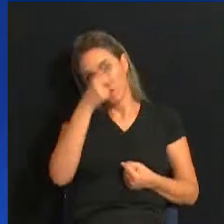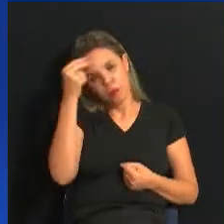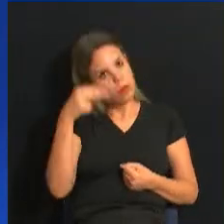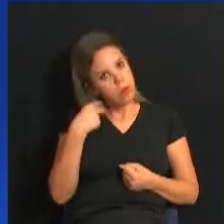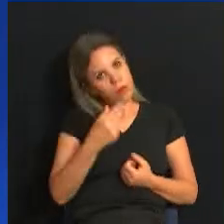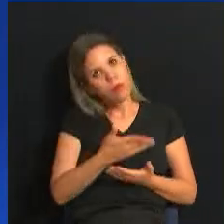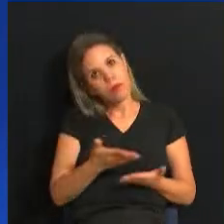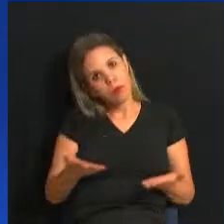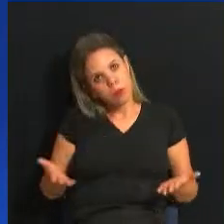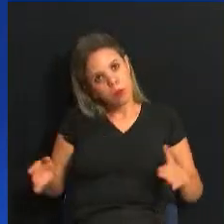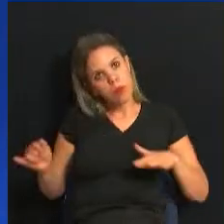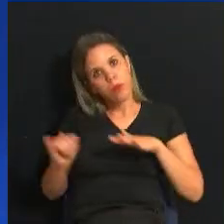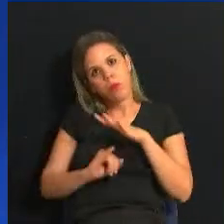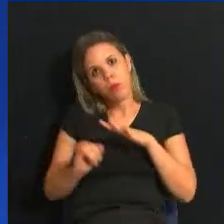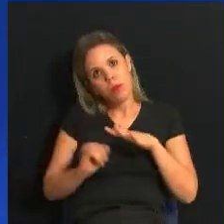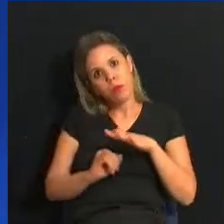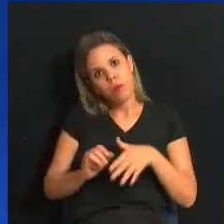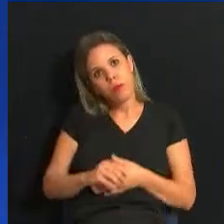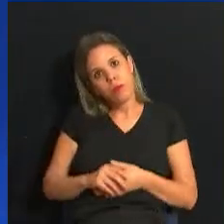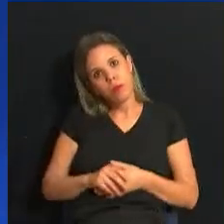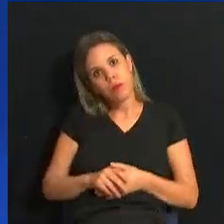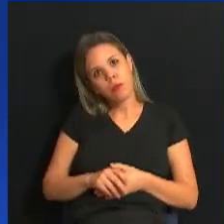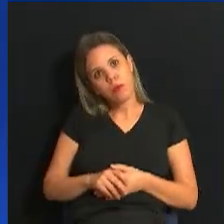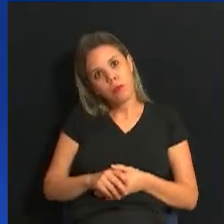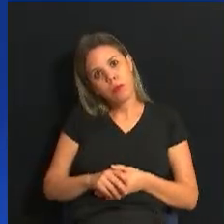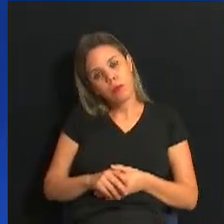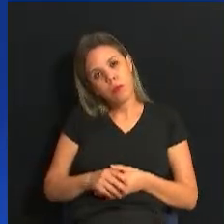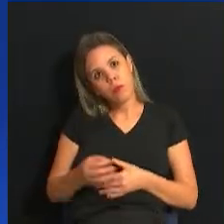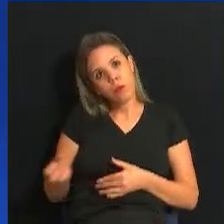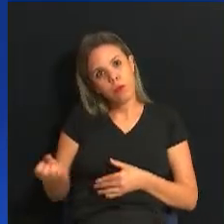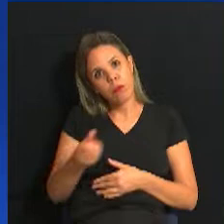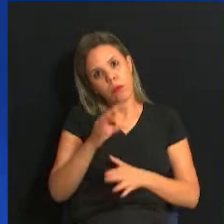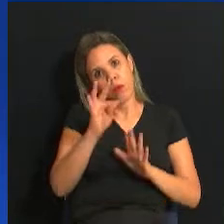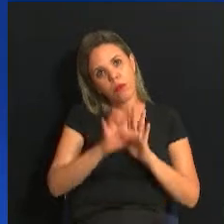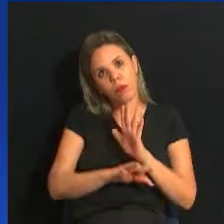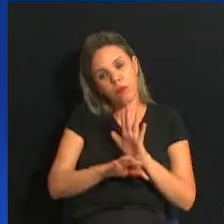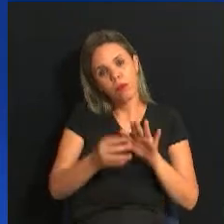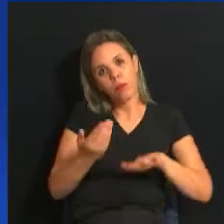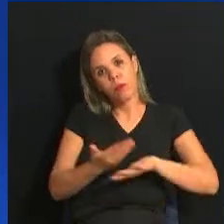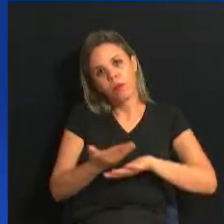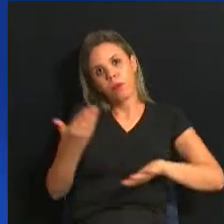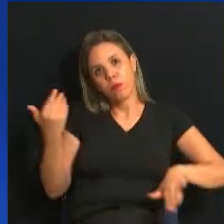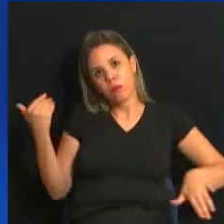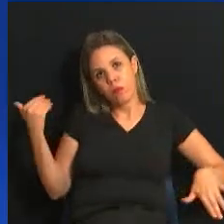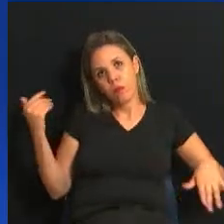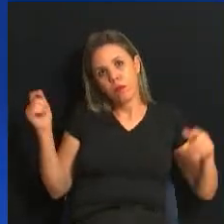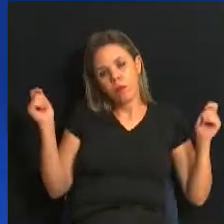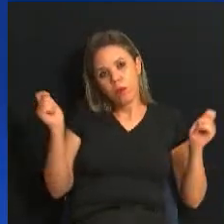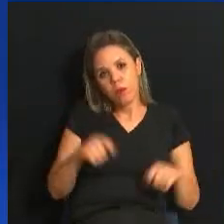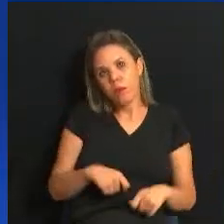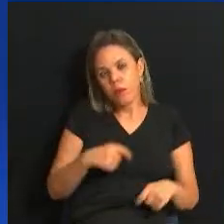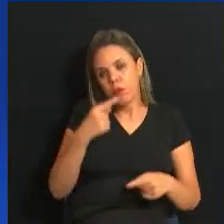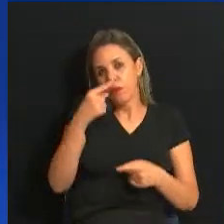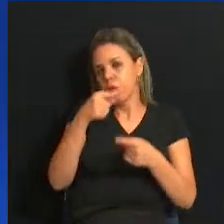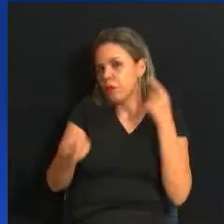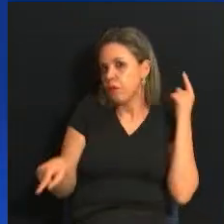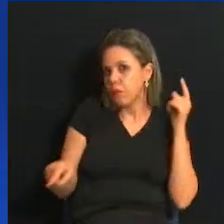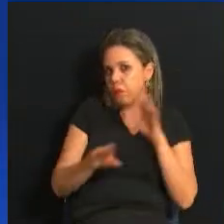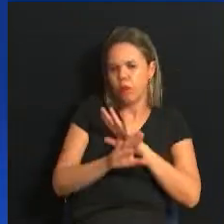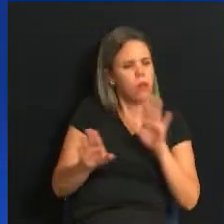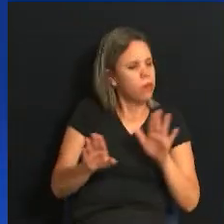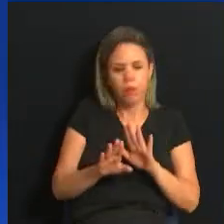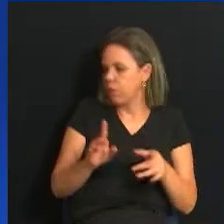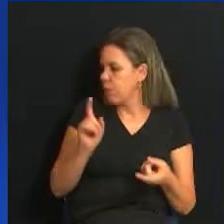e entidades da sociedade civil. O novo texto afasta qualquer possibilidade de proibição e